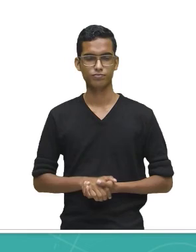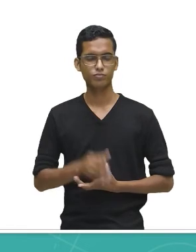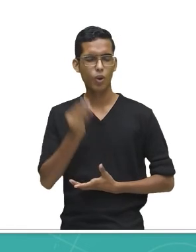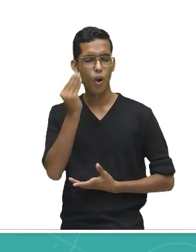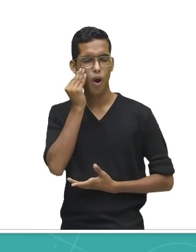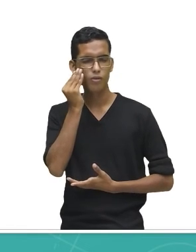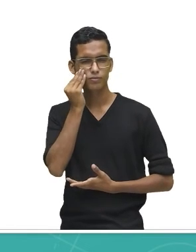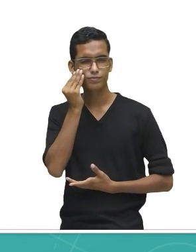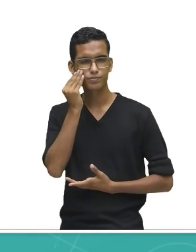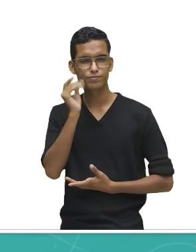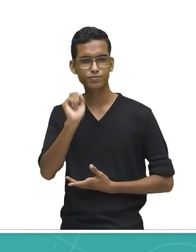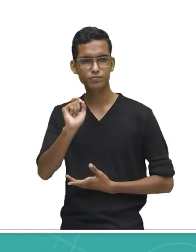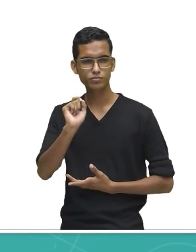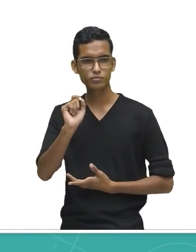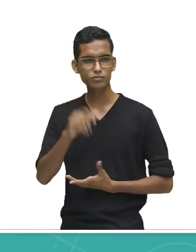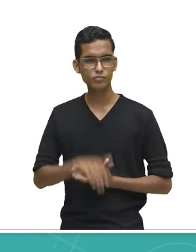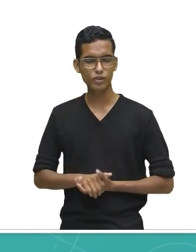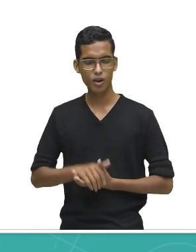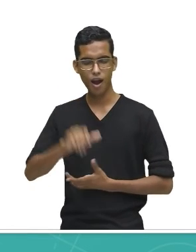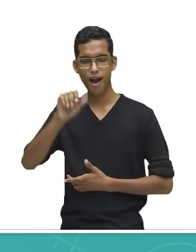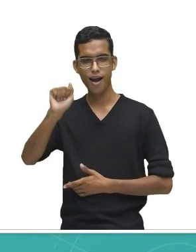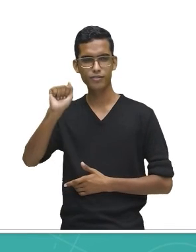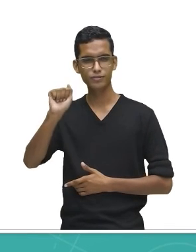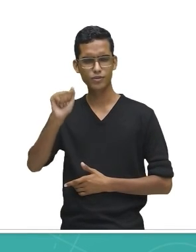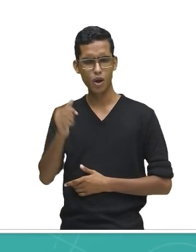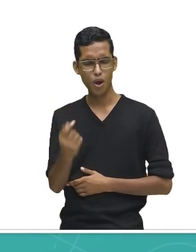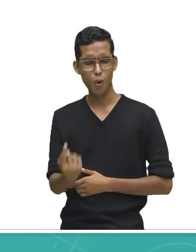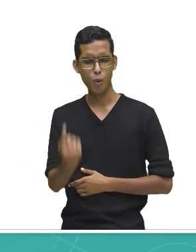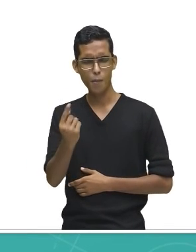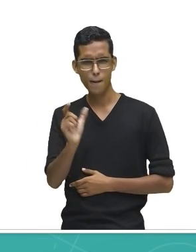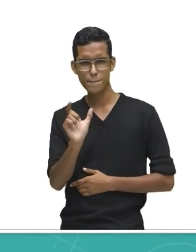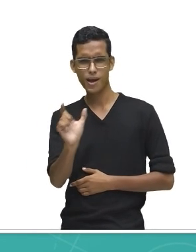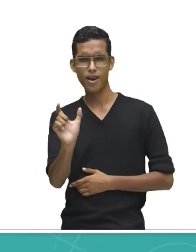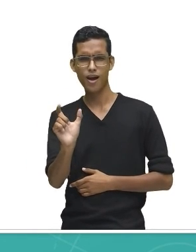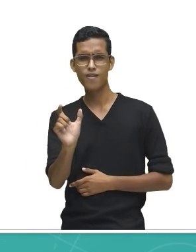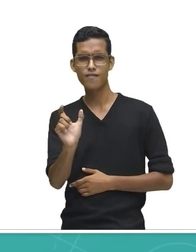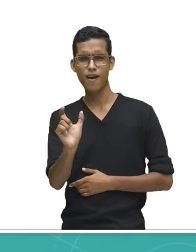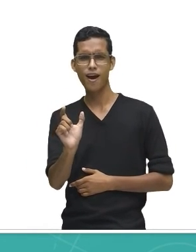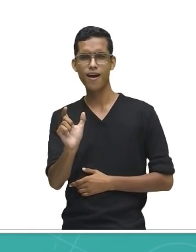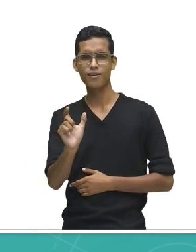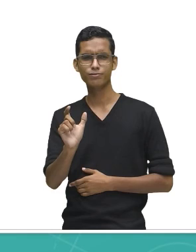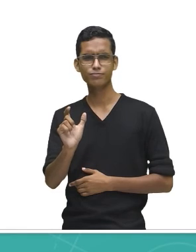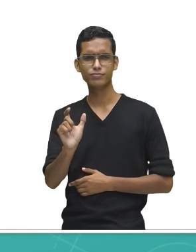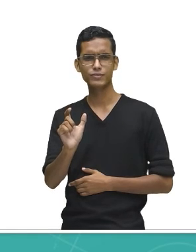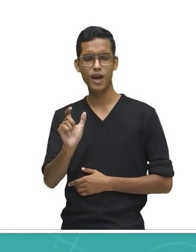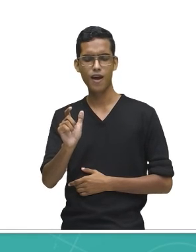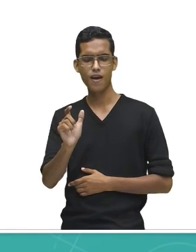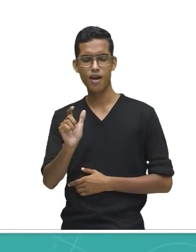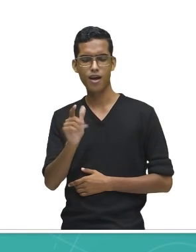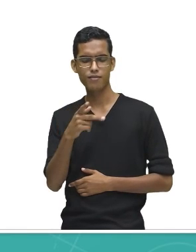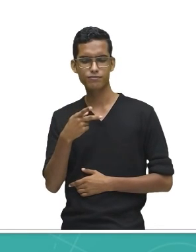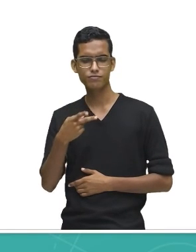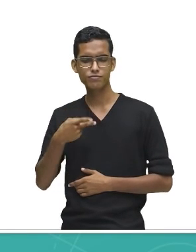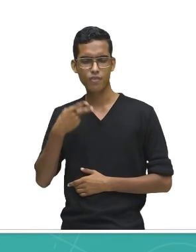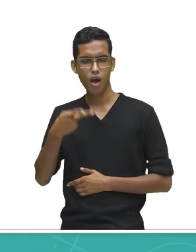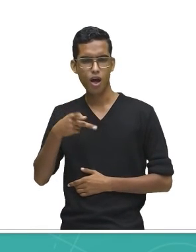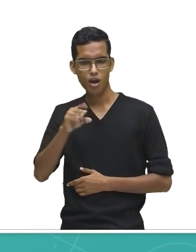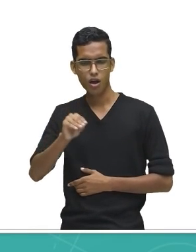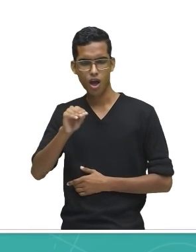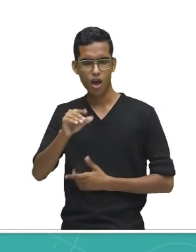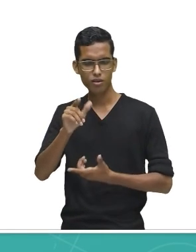uma palavra ela foi pronunciada corretamente, você viu que a sílaba tônica ela está lá bem destacada,